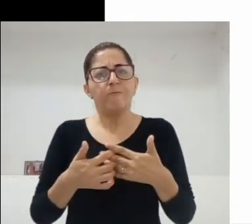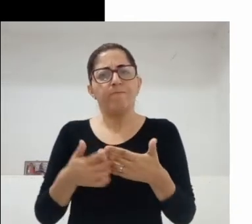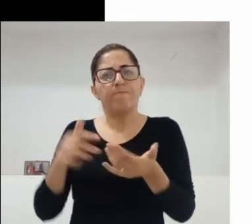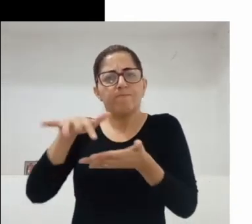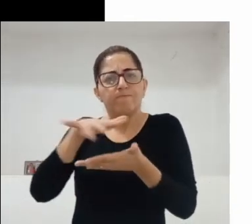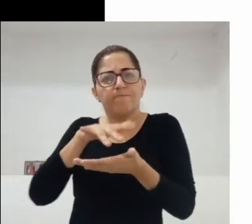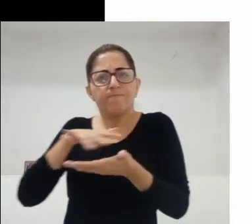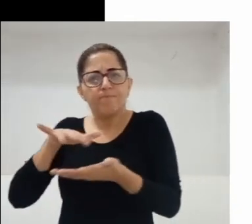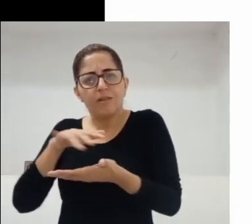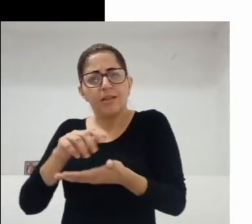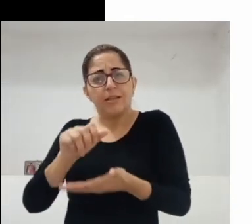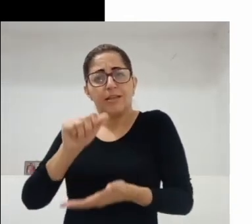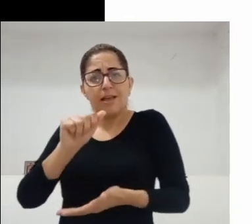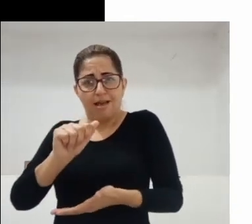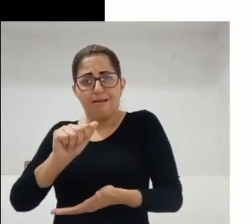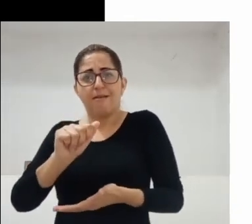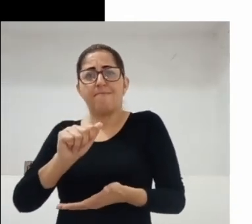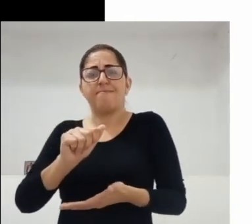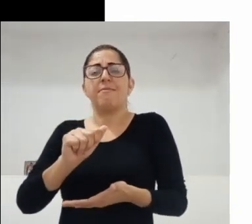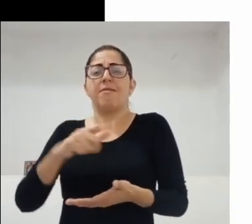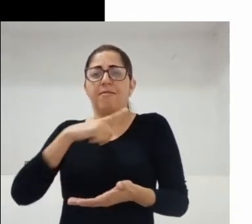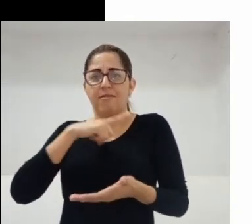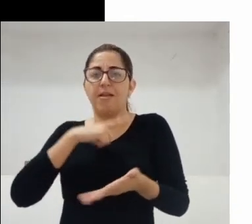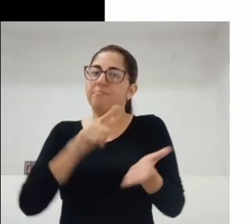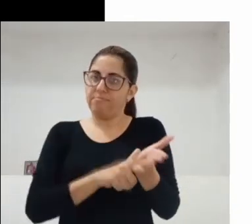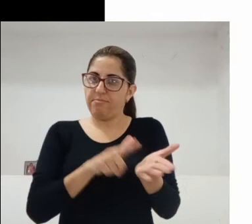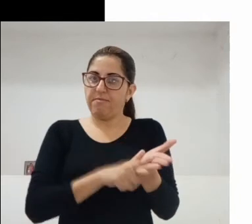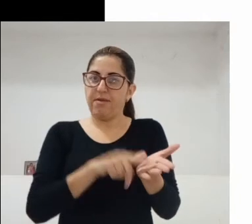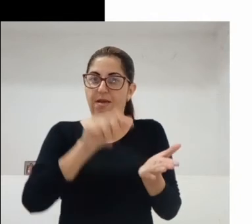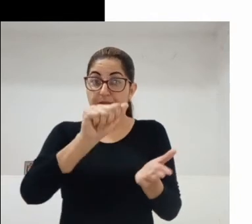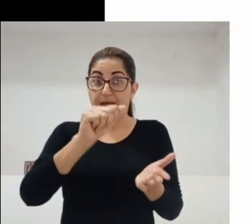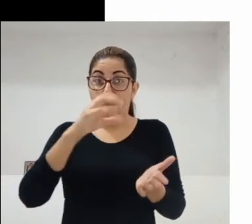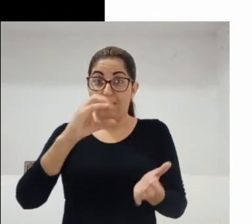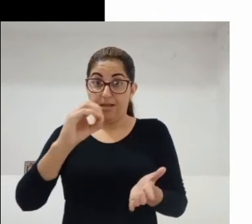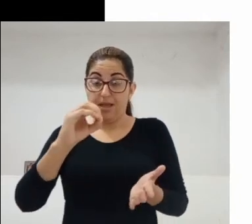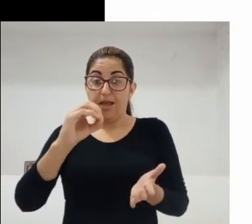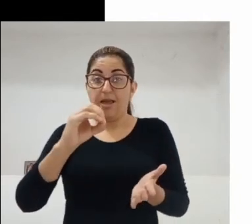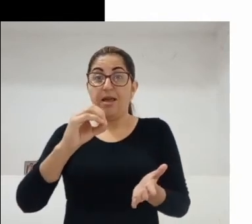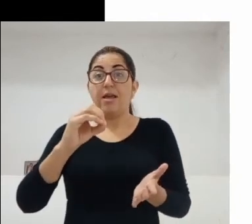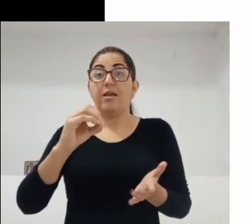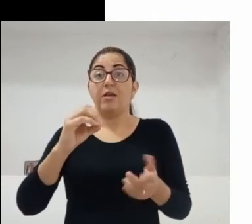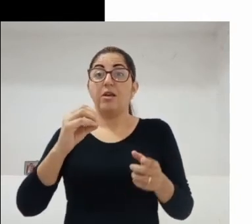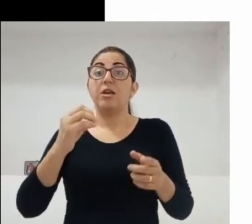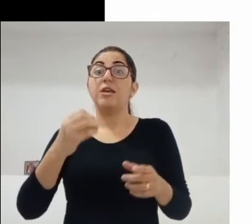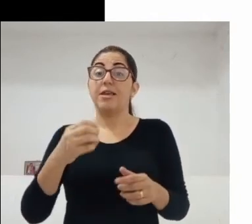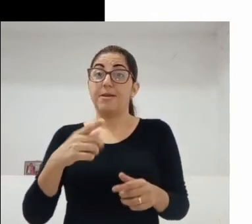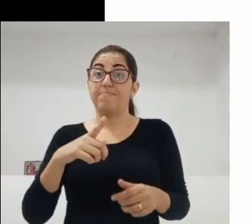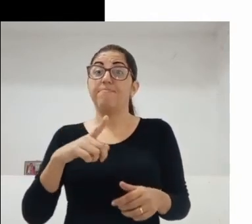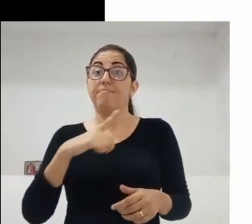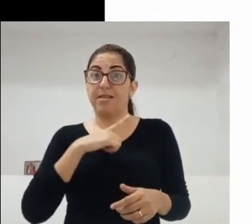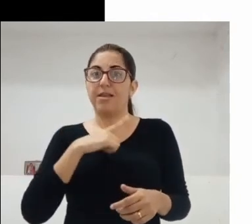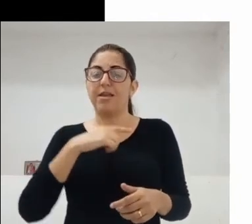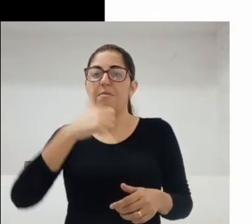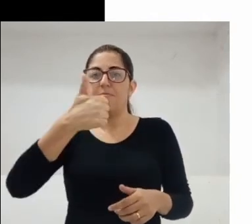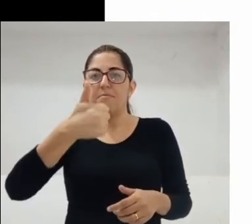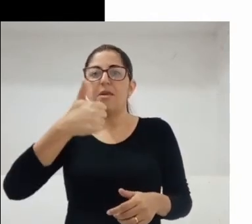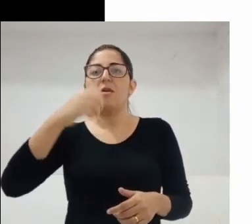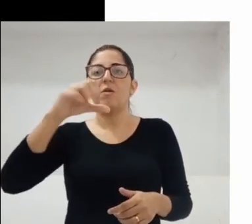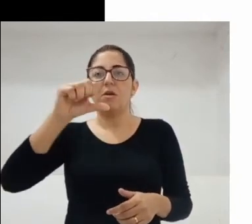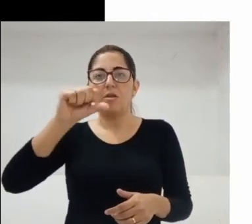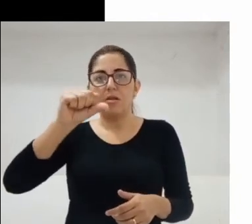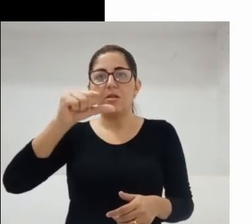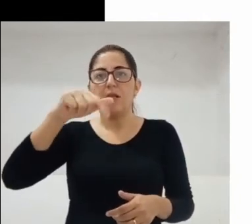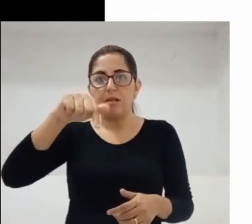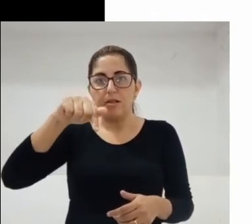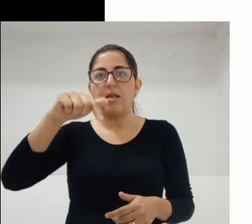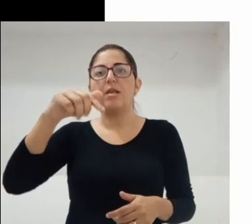Certo? Então, como é que funciona, né? Os formatos da série A, a gente vai ter a folha A0, que vai